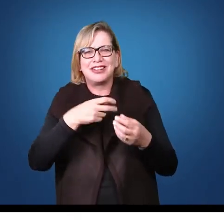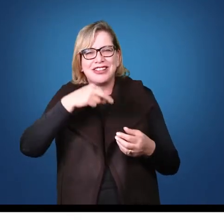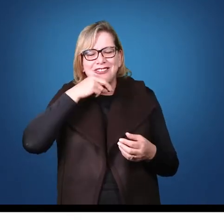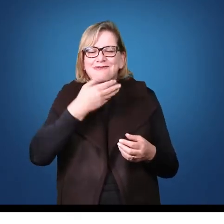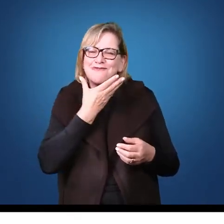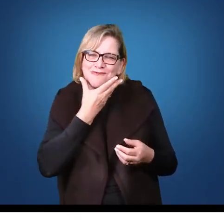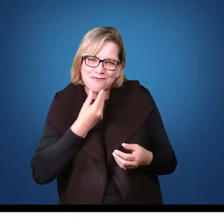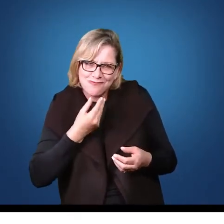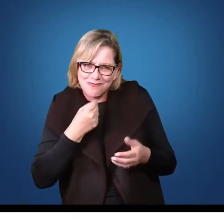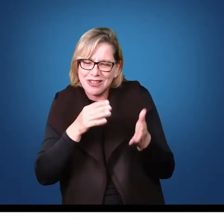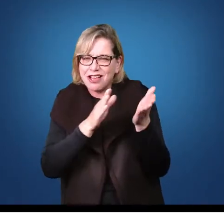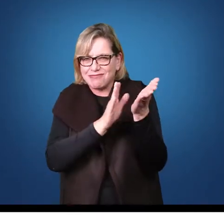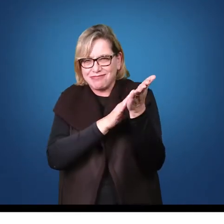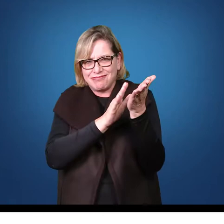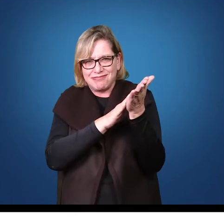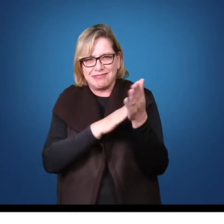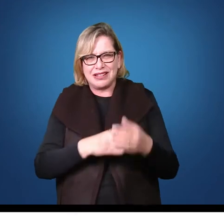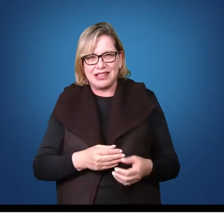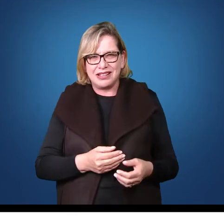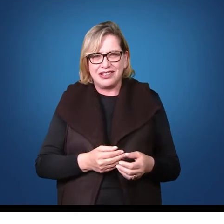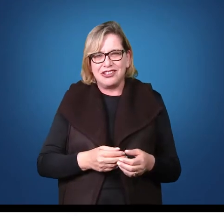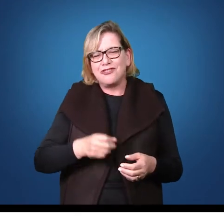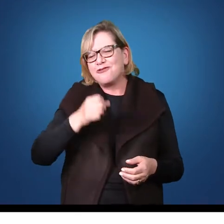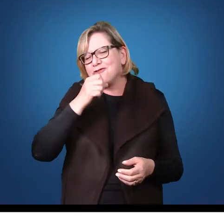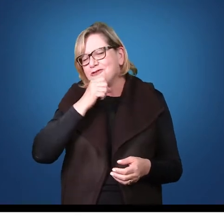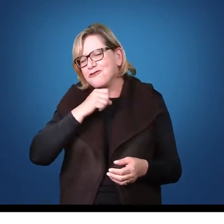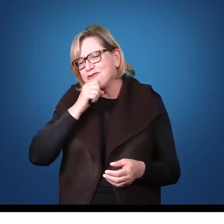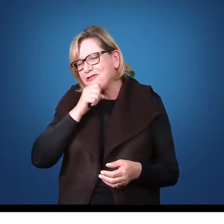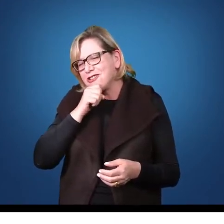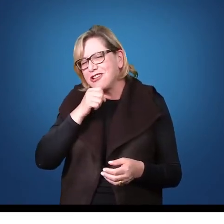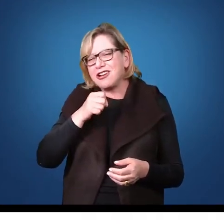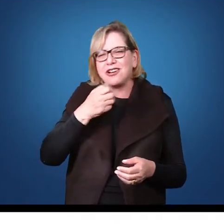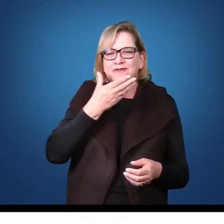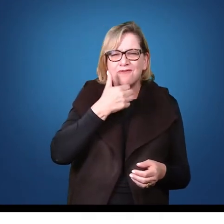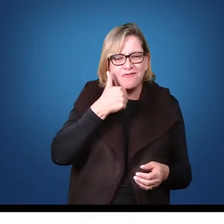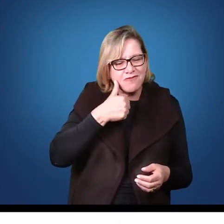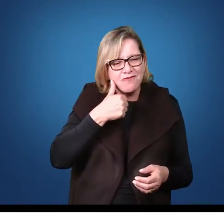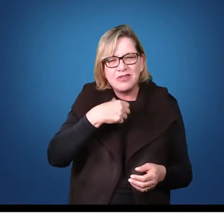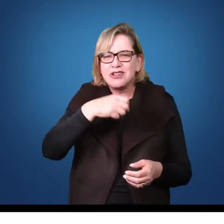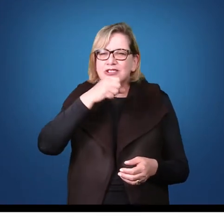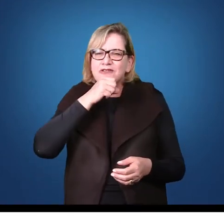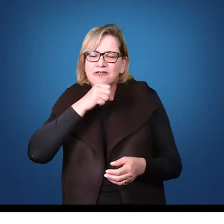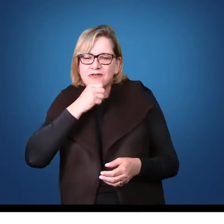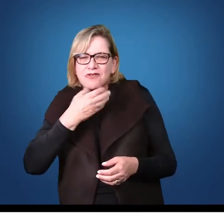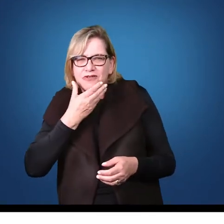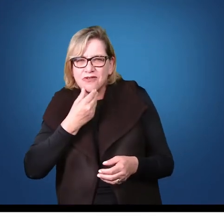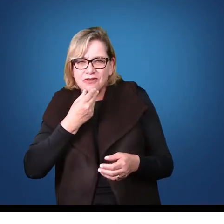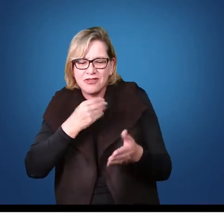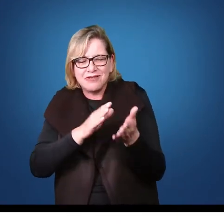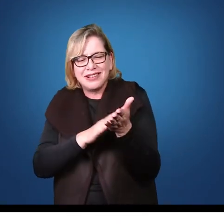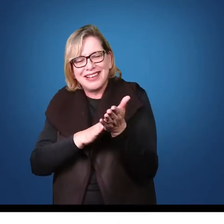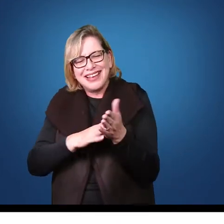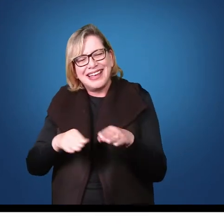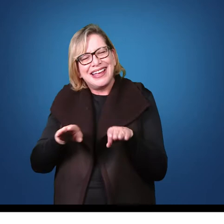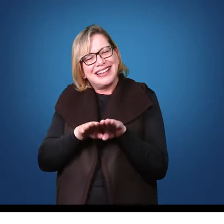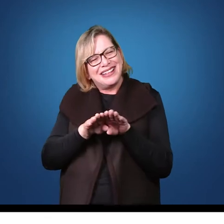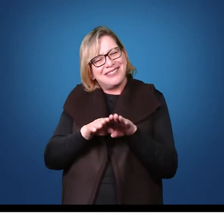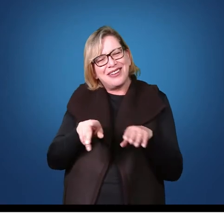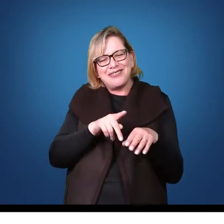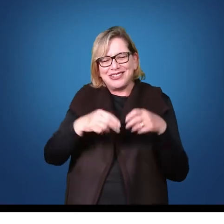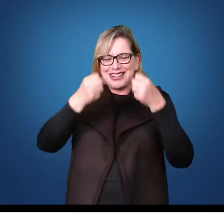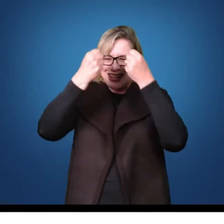Para o netinho, a vovó e o vovô, e para a narradora